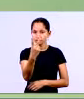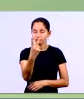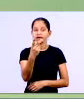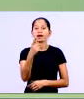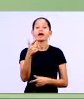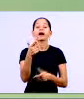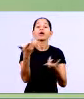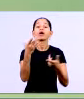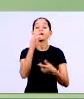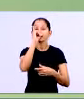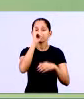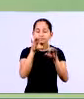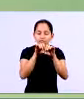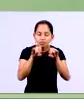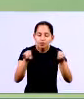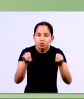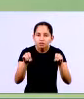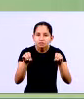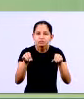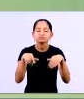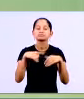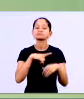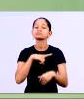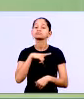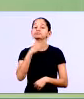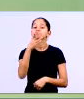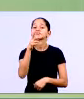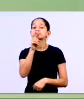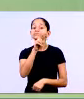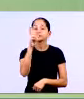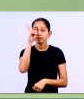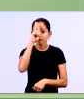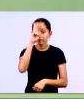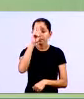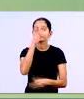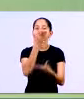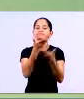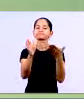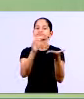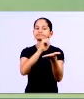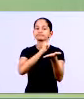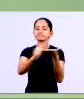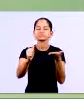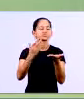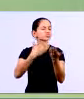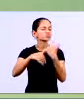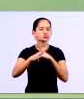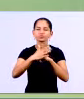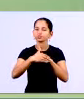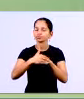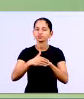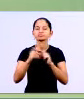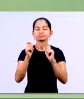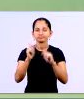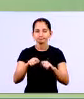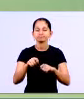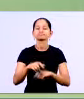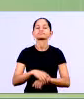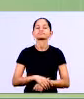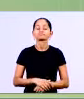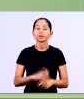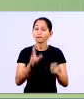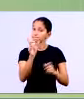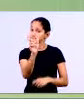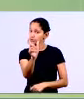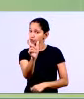Linguiça. E aí, caiu. O trema caiu de todas as palavras.